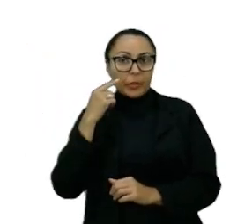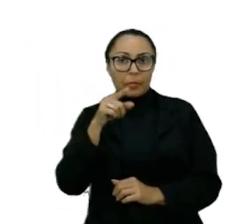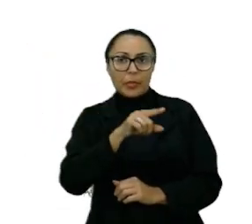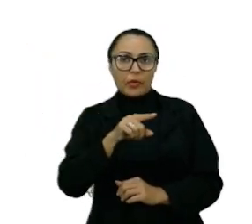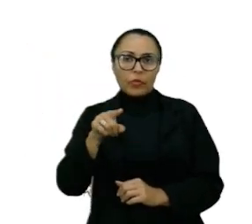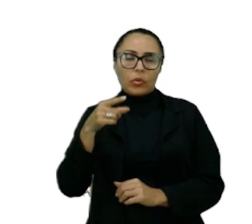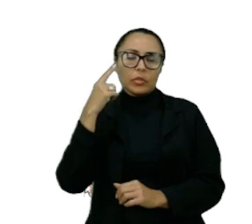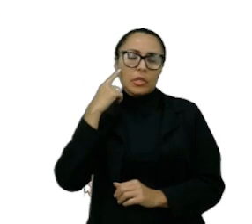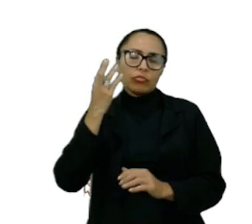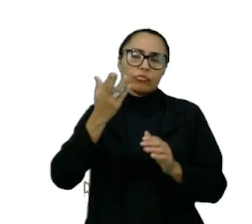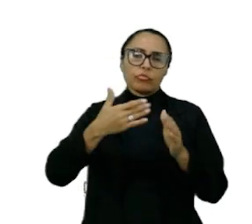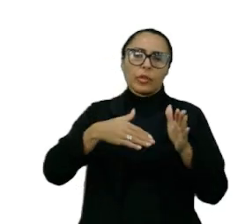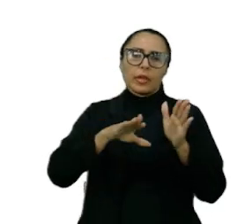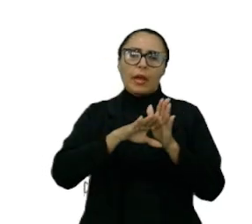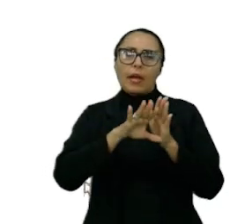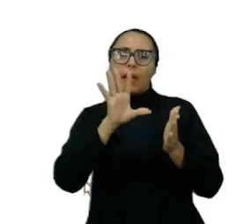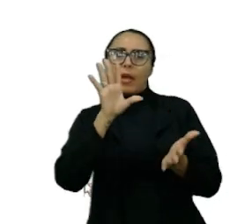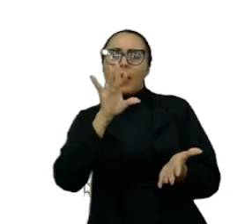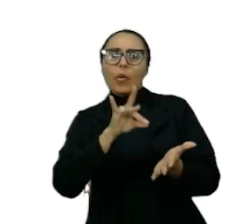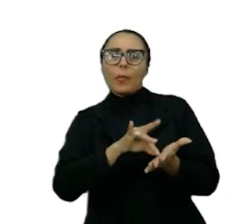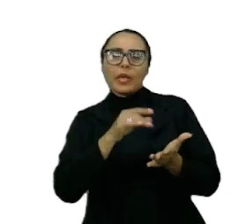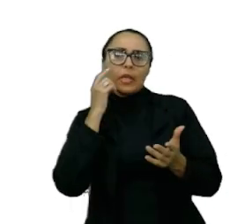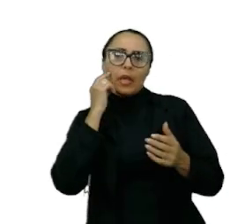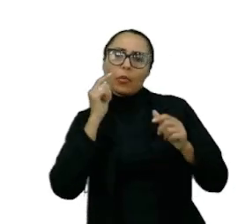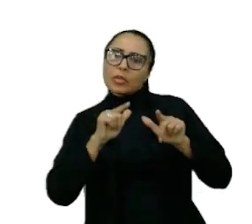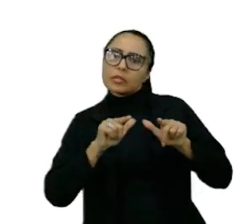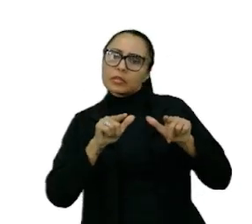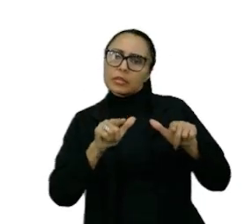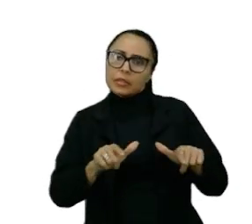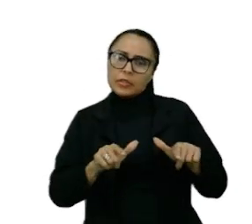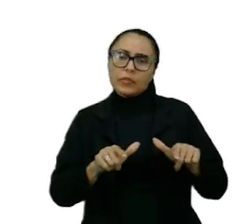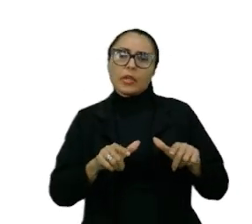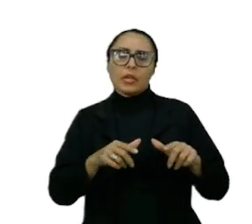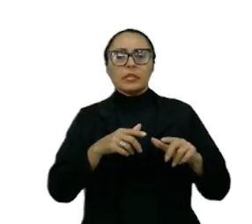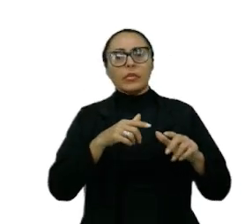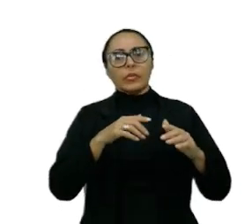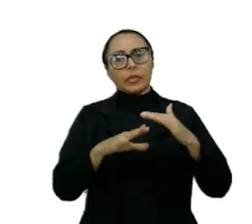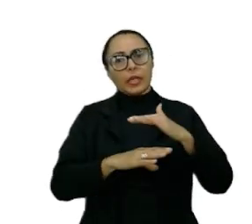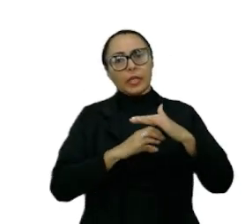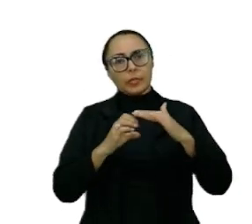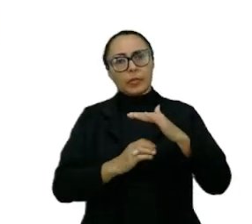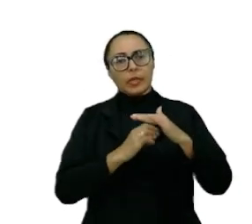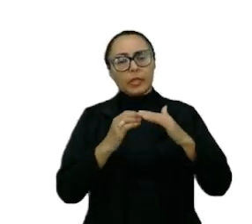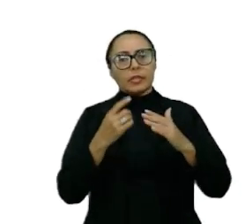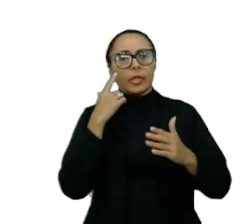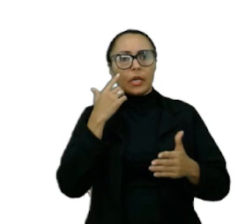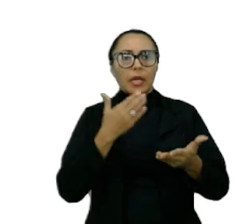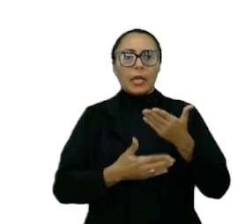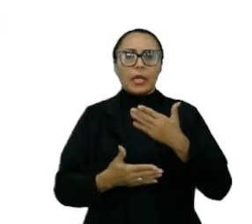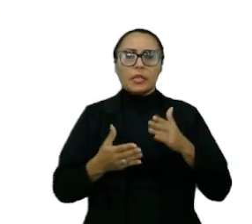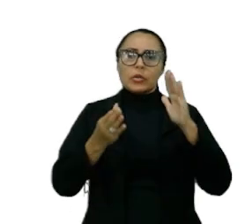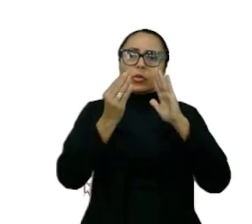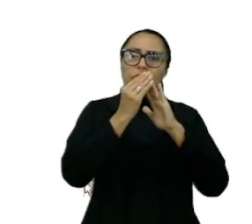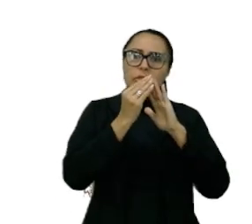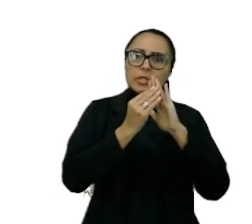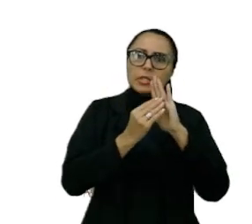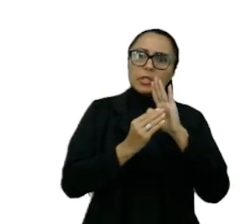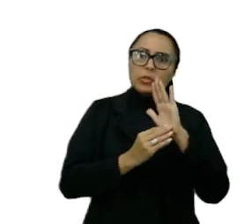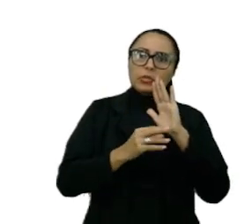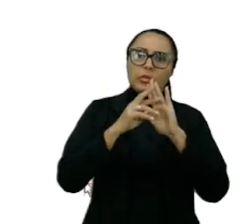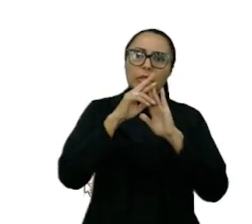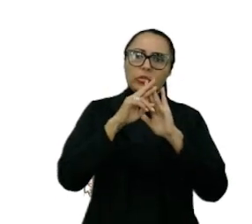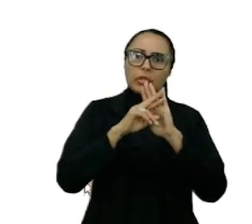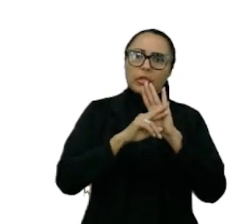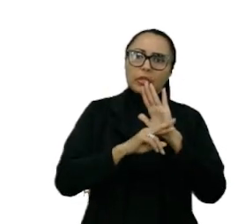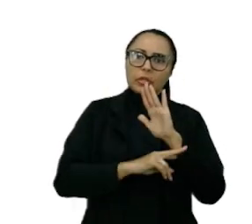chegar realmente a uma certificação da empresa em relação aos requisitos e normas das